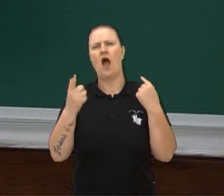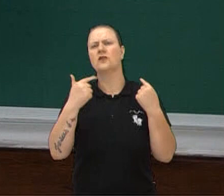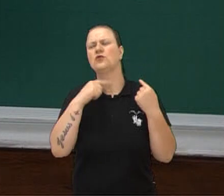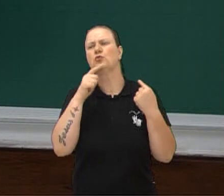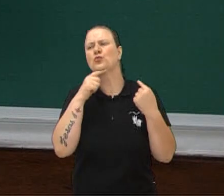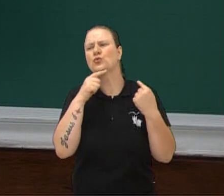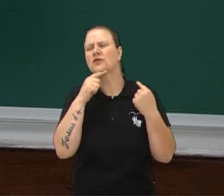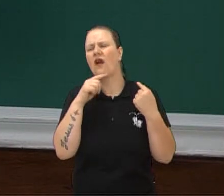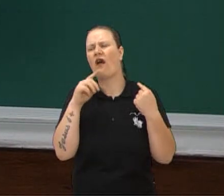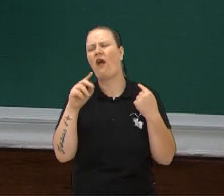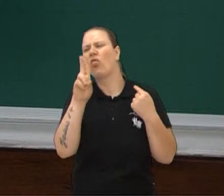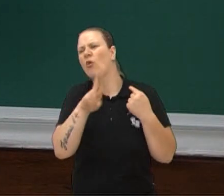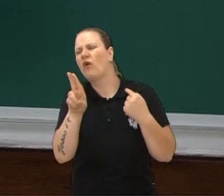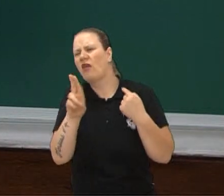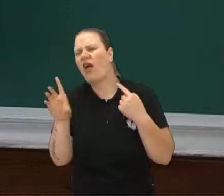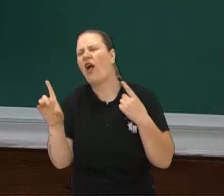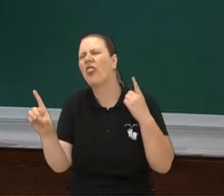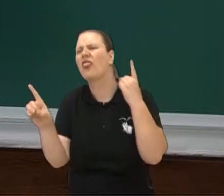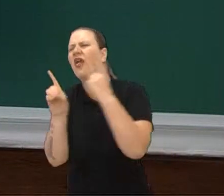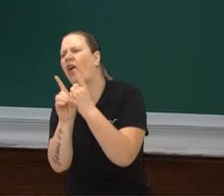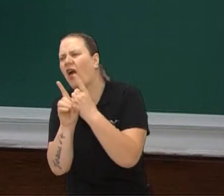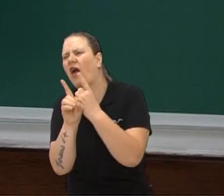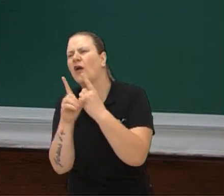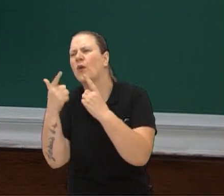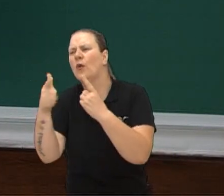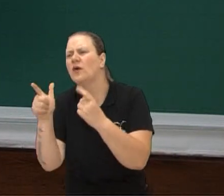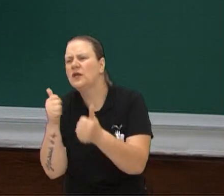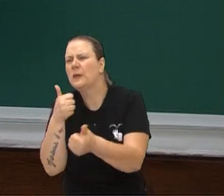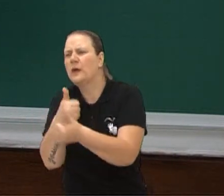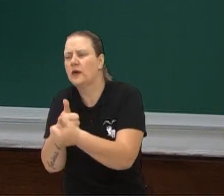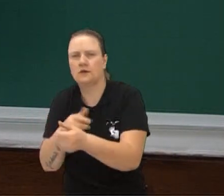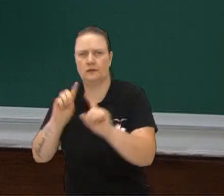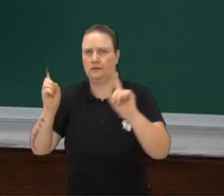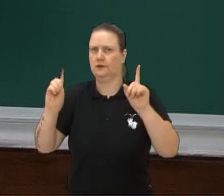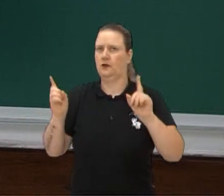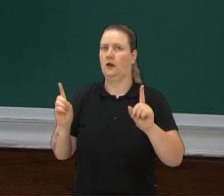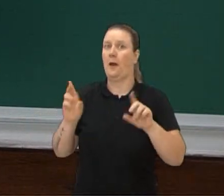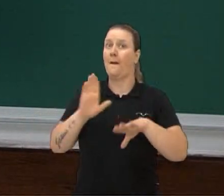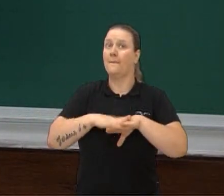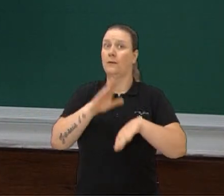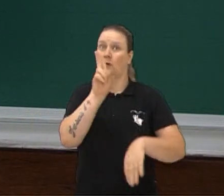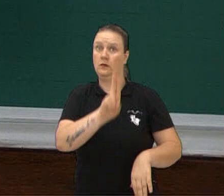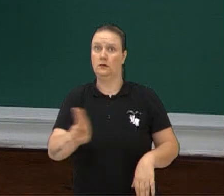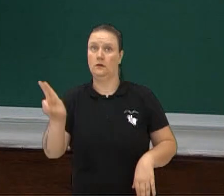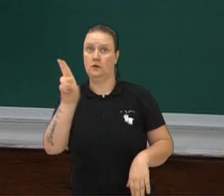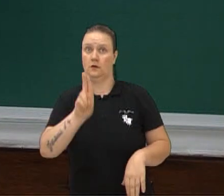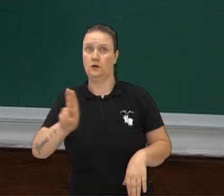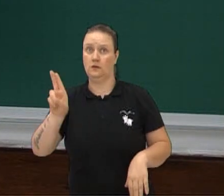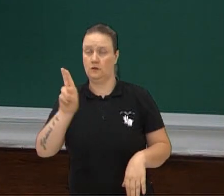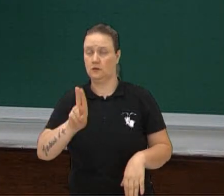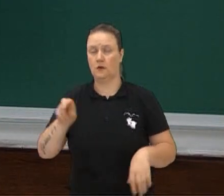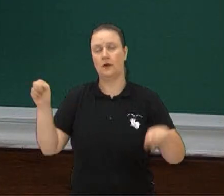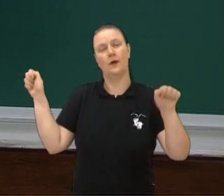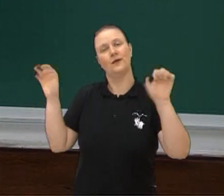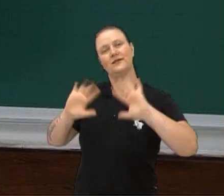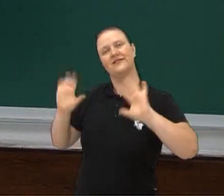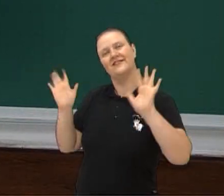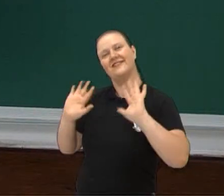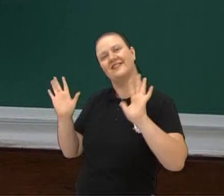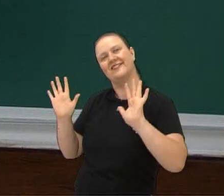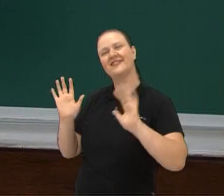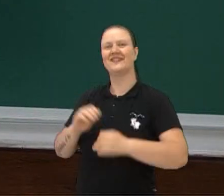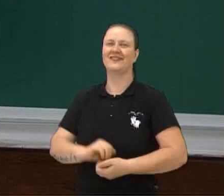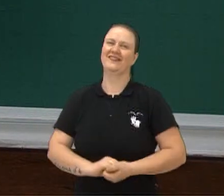utiliza muito para se despedir no português, né? Utilizamos, mas a mais usual, como está pedindo na questão, é